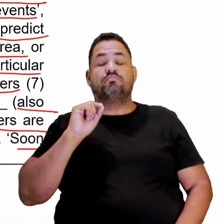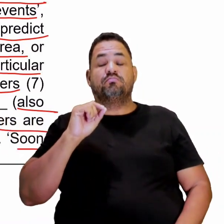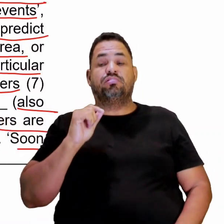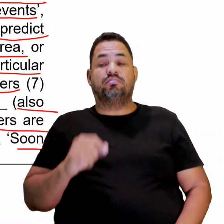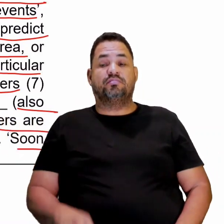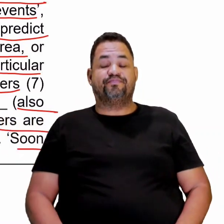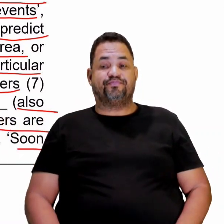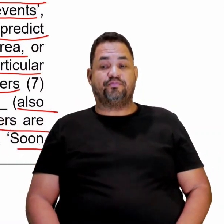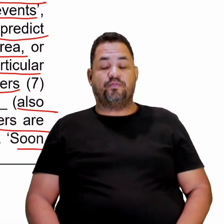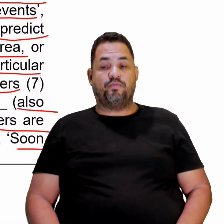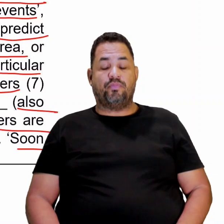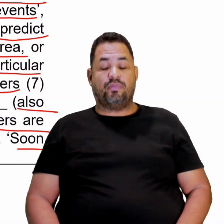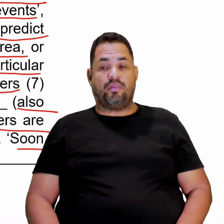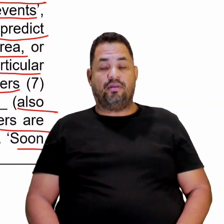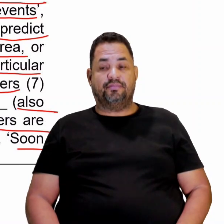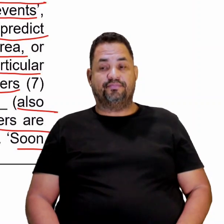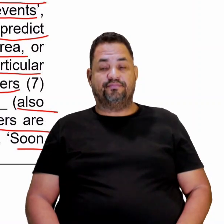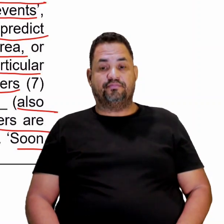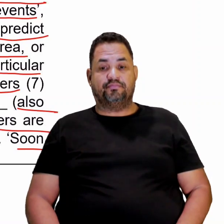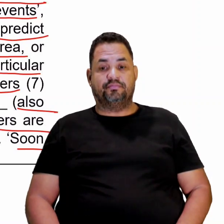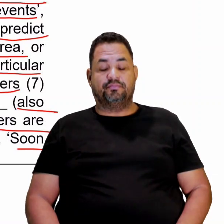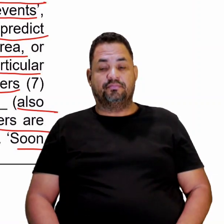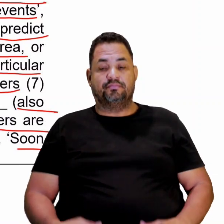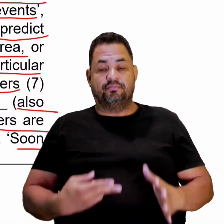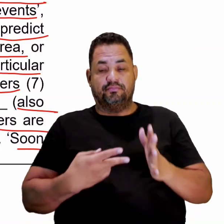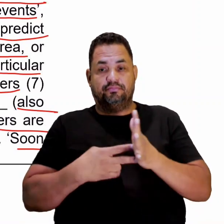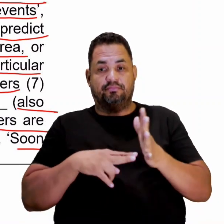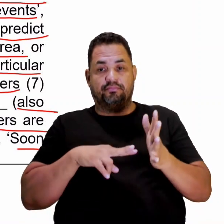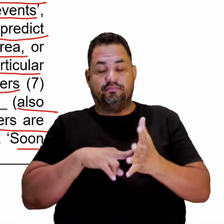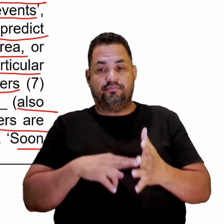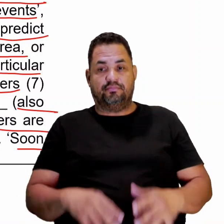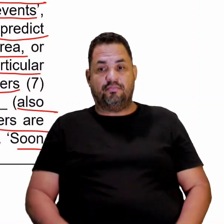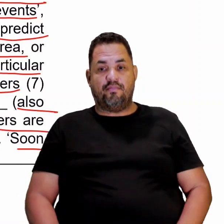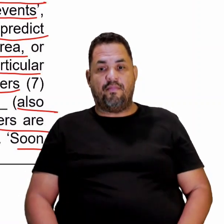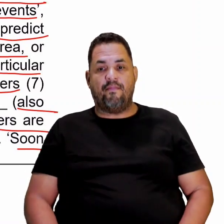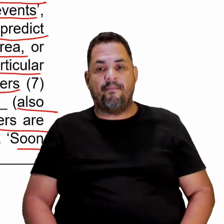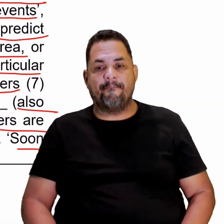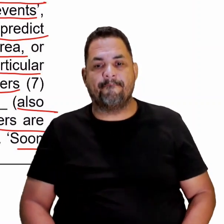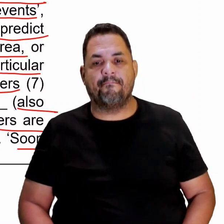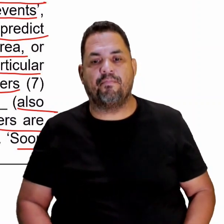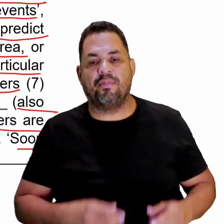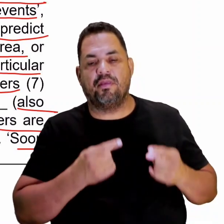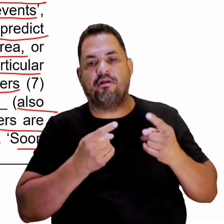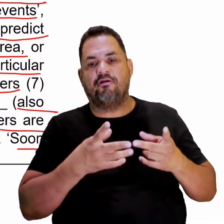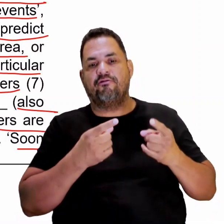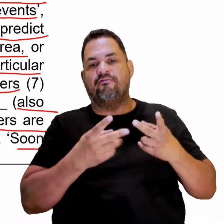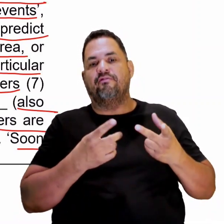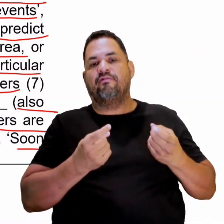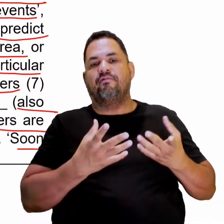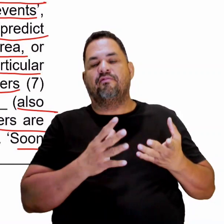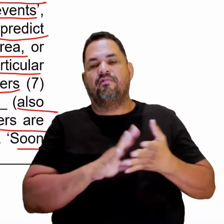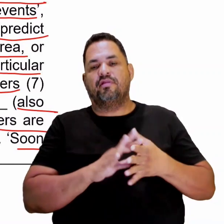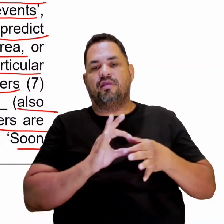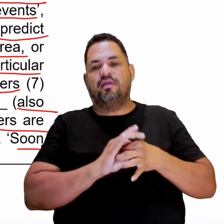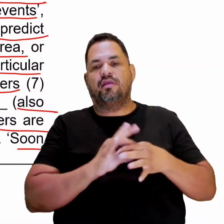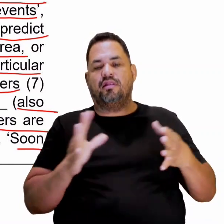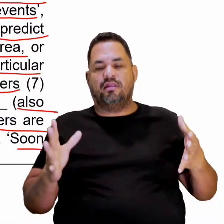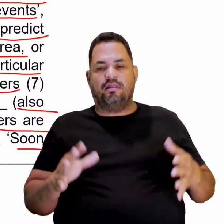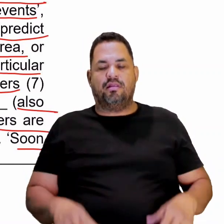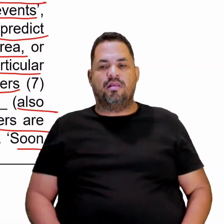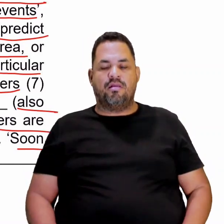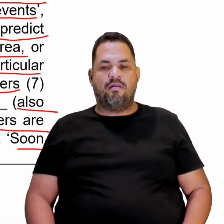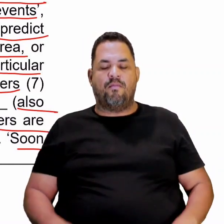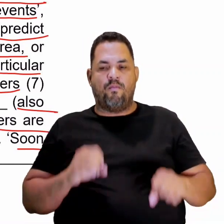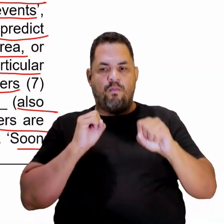Will direct traffic, que significa a questão do tráfego, vão direcionar o tráfego e